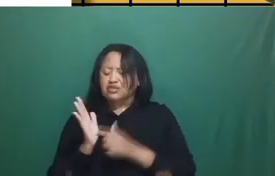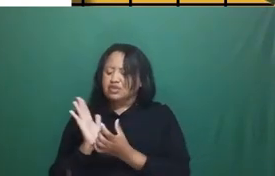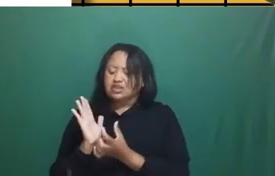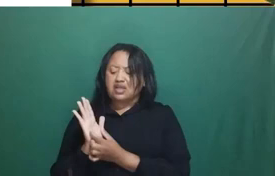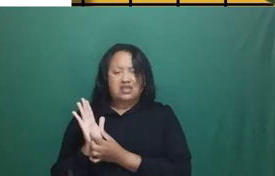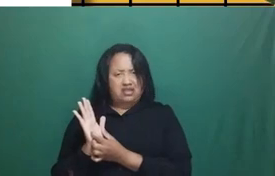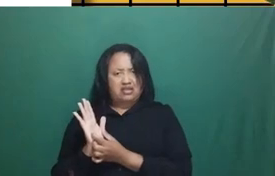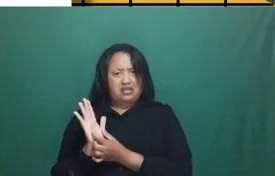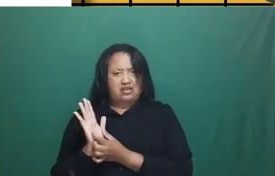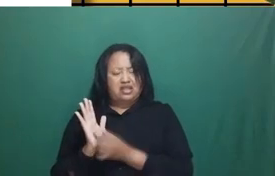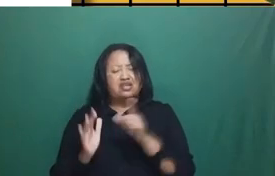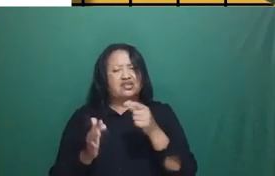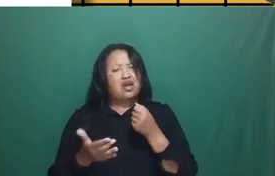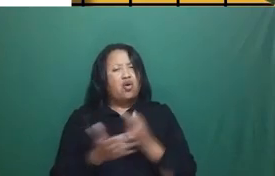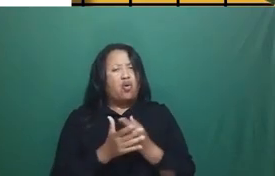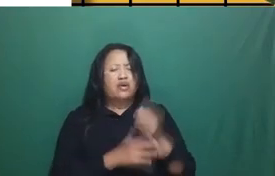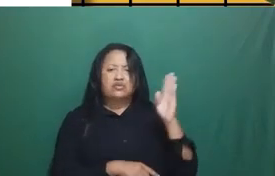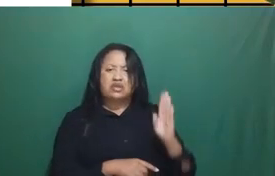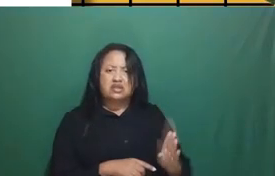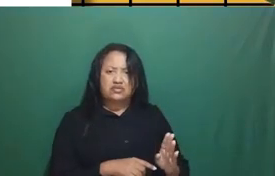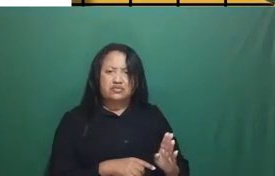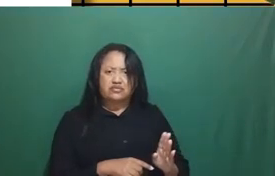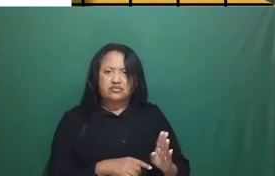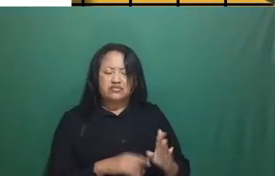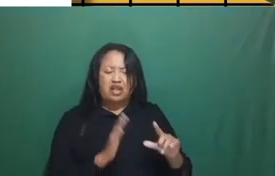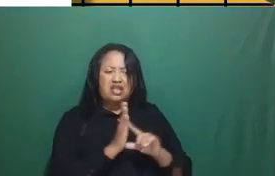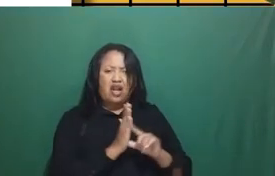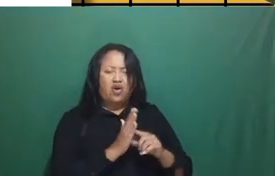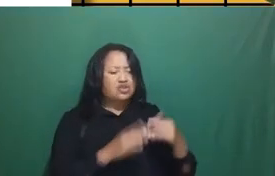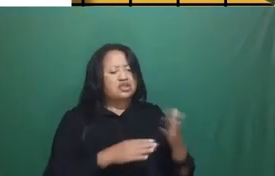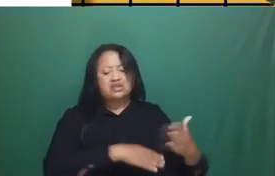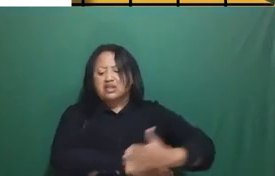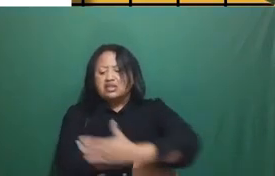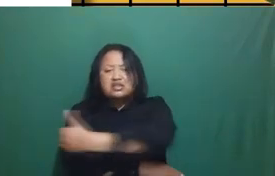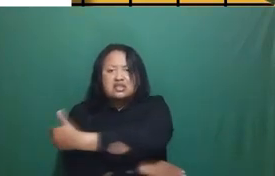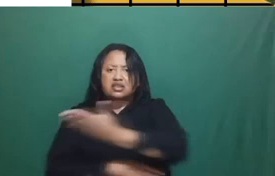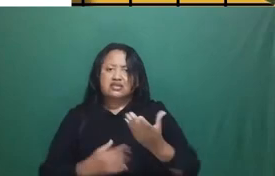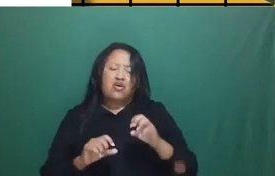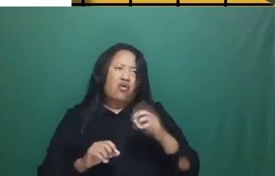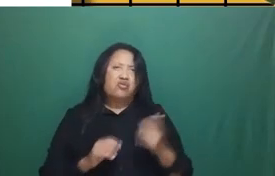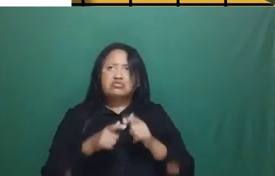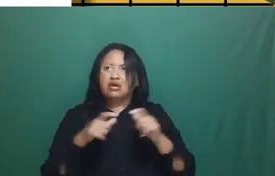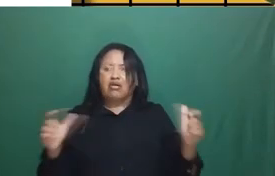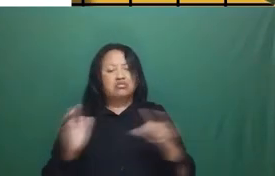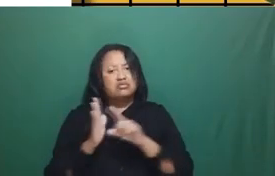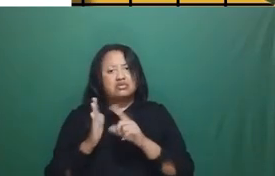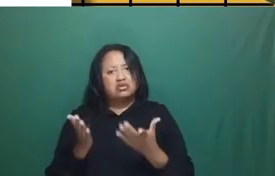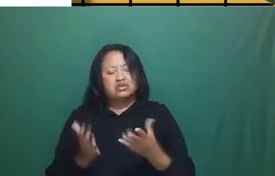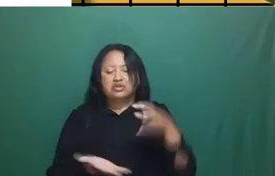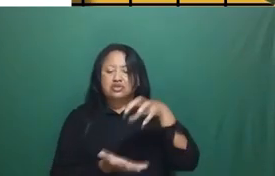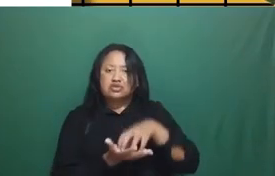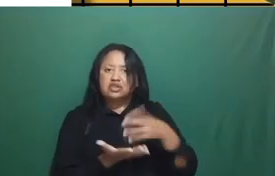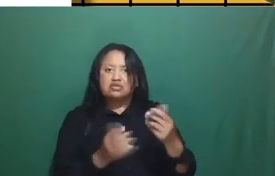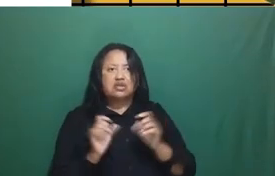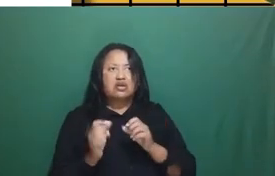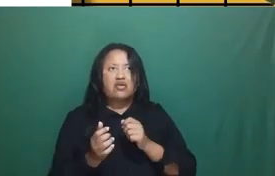etiqueta de uma peça que você compra no Brasil né na loja ali das suas esquina ou no na grande loja de um centro